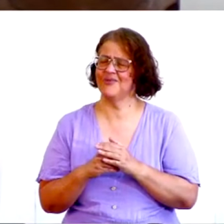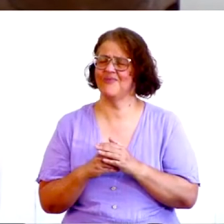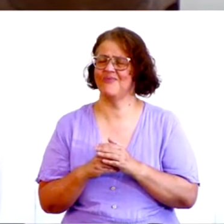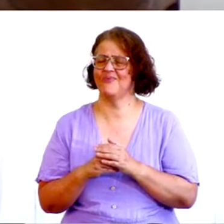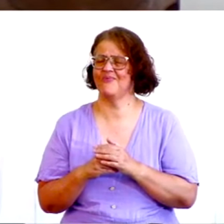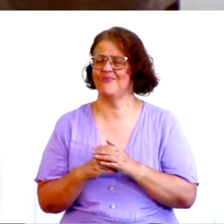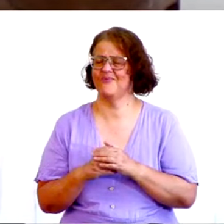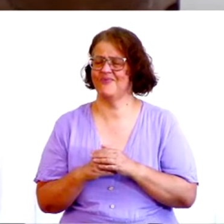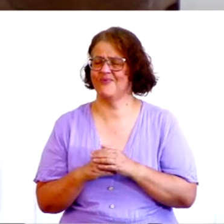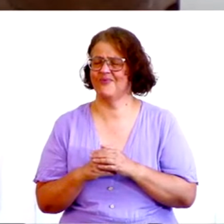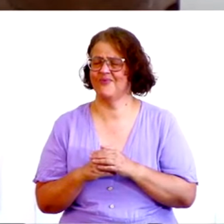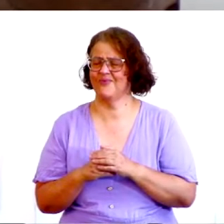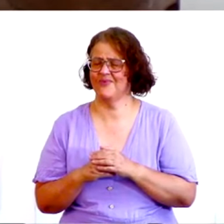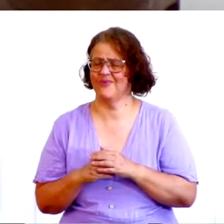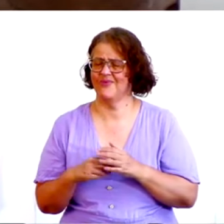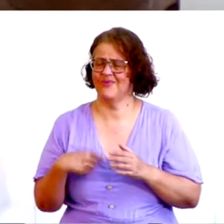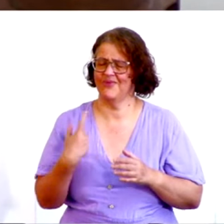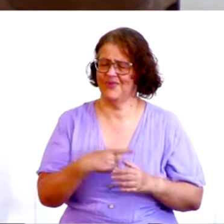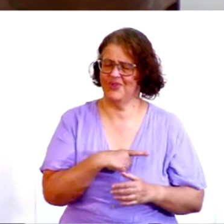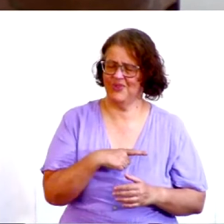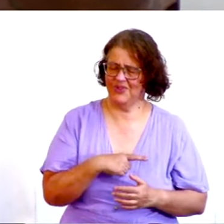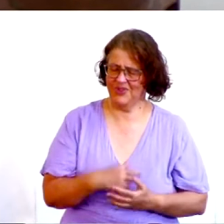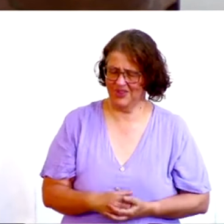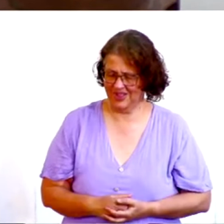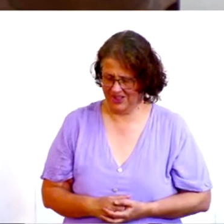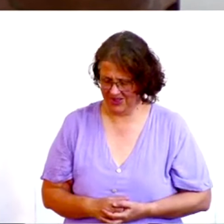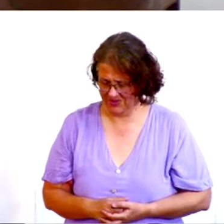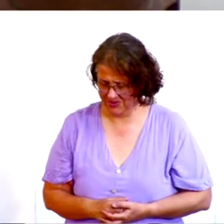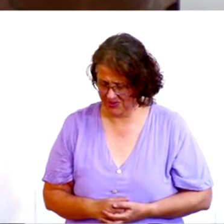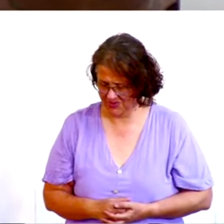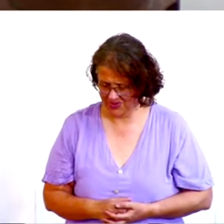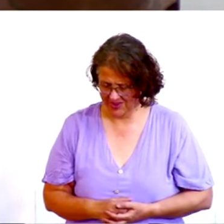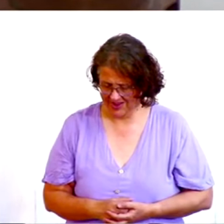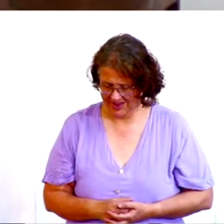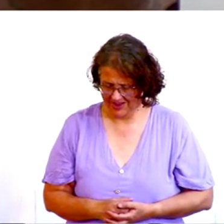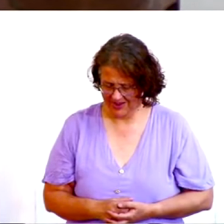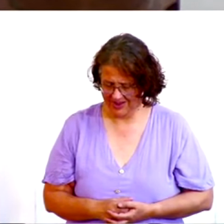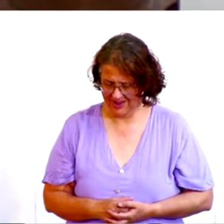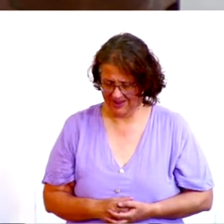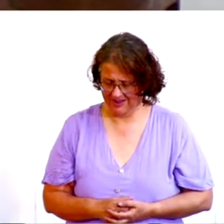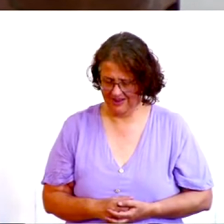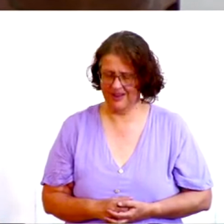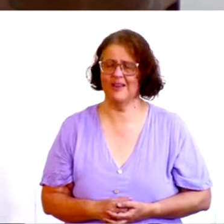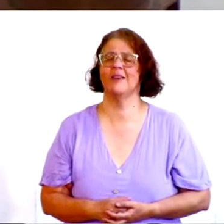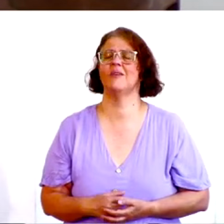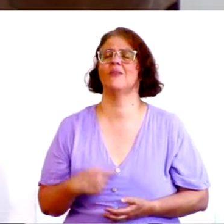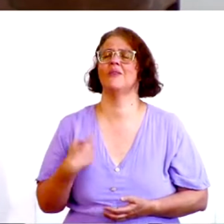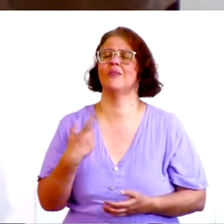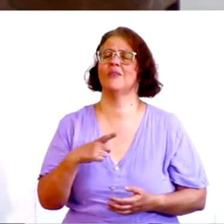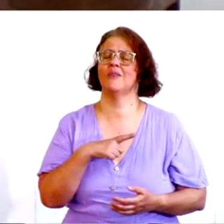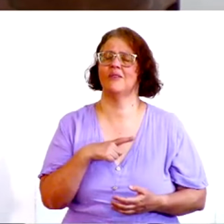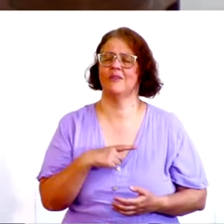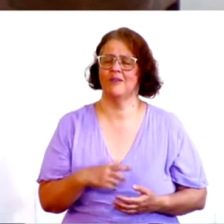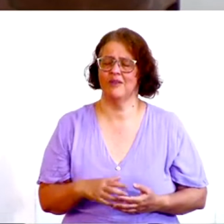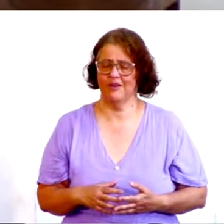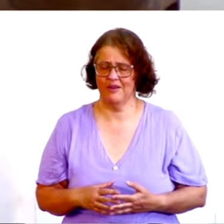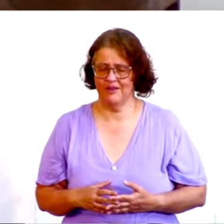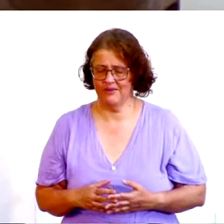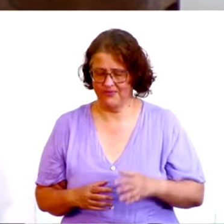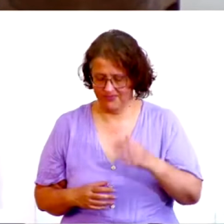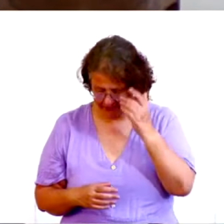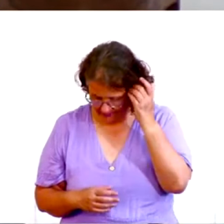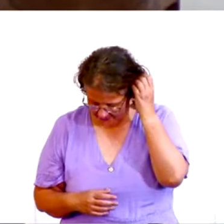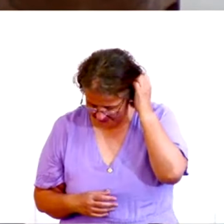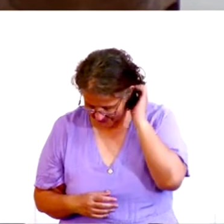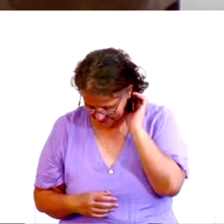talvez tenha faltado em nosso tempo de leitura da tua palavra neste ano talvez tenha faltado em nós um testemunho alguém que precisava